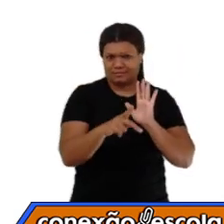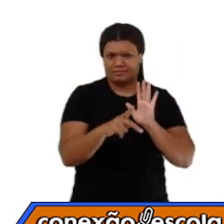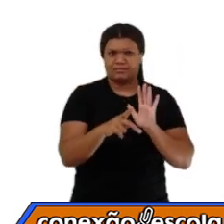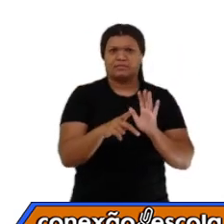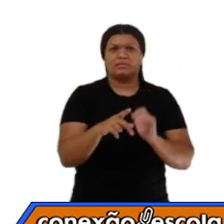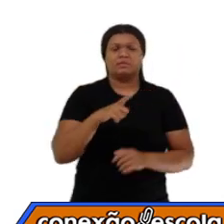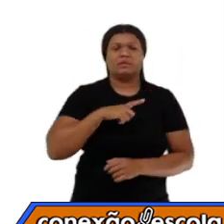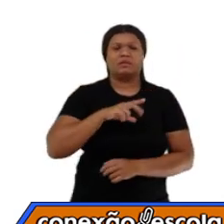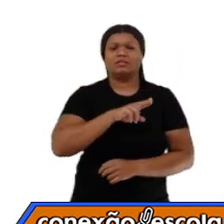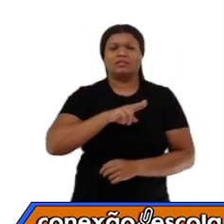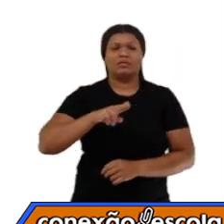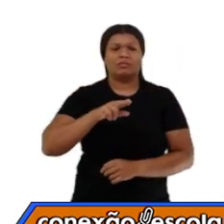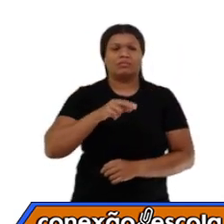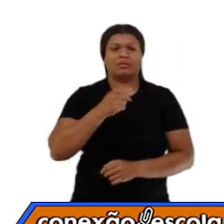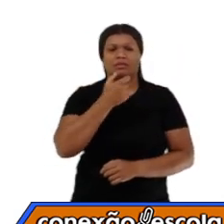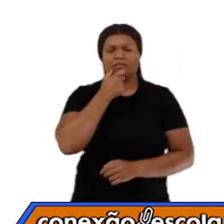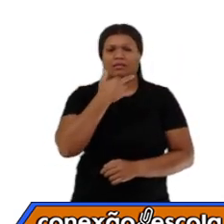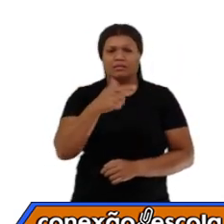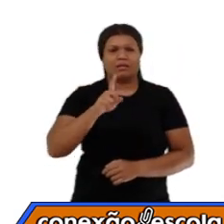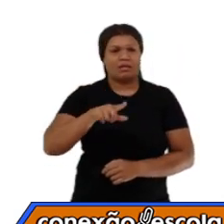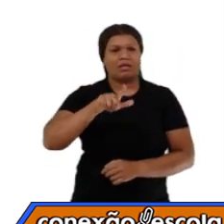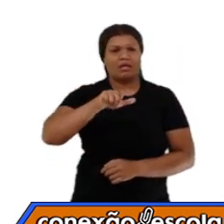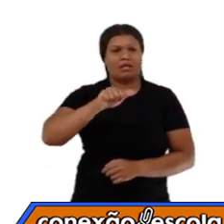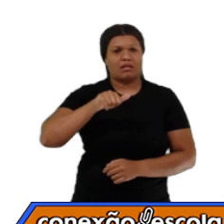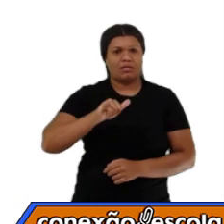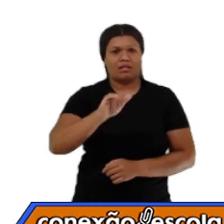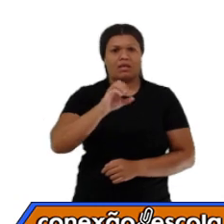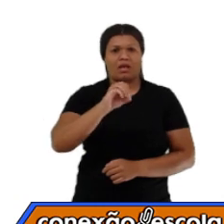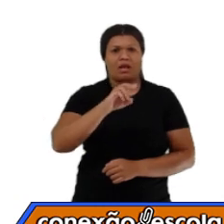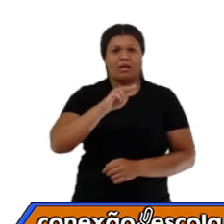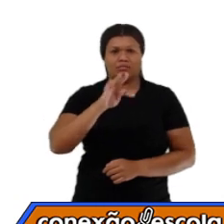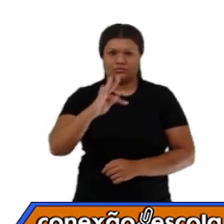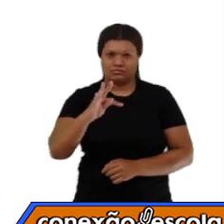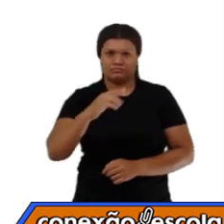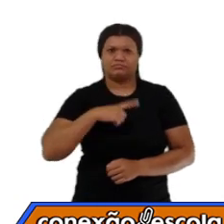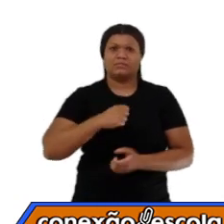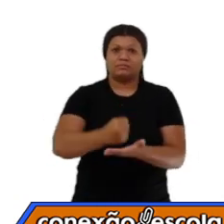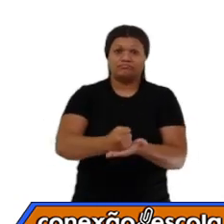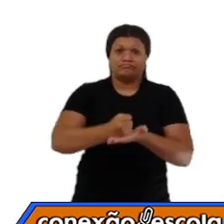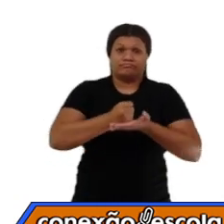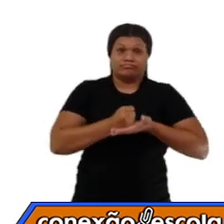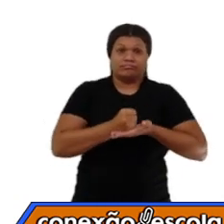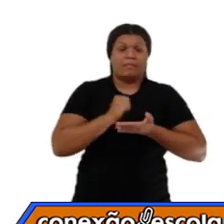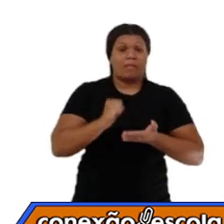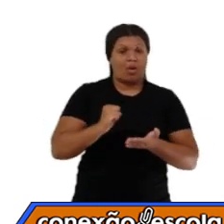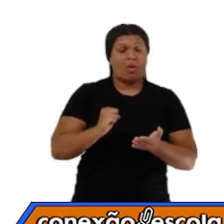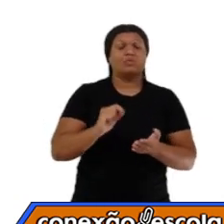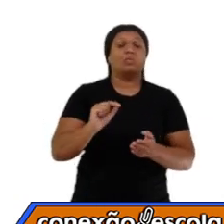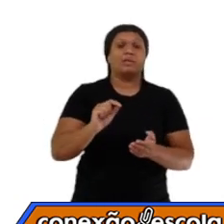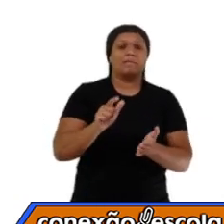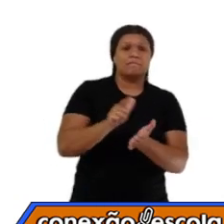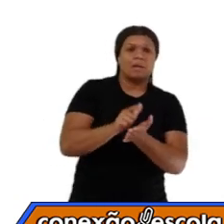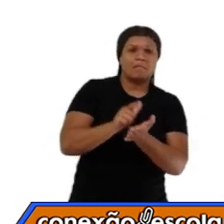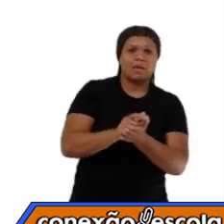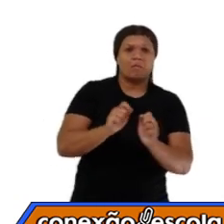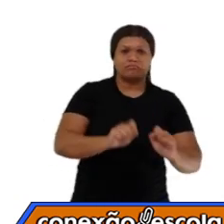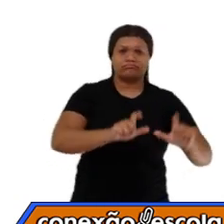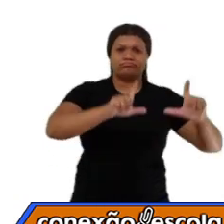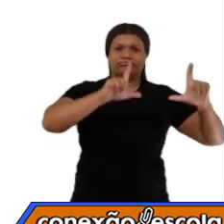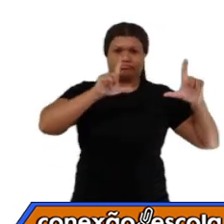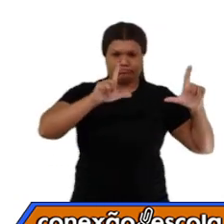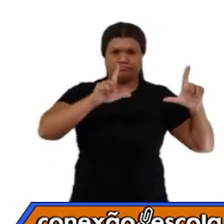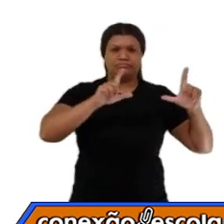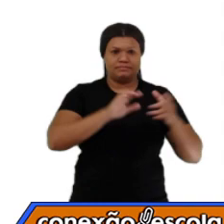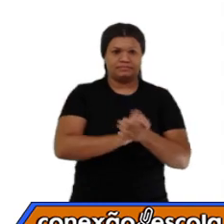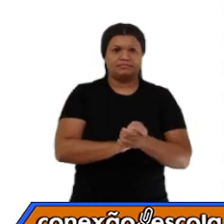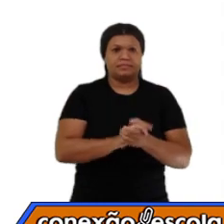em língua inglesa de layout. Ele vem num suporte, que pode ser um papel, pode ser uma tela, né? E